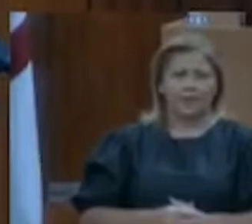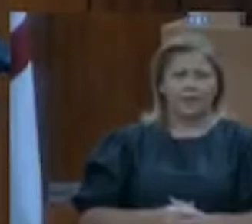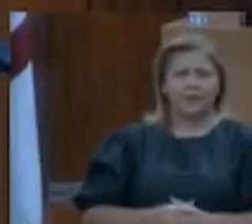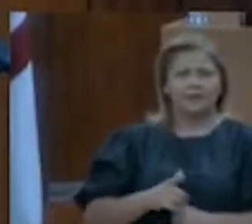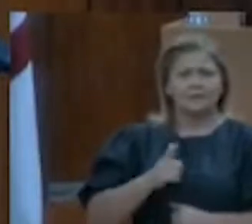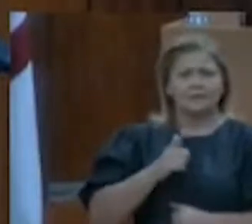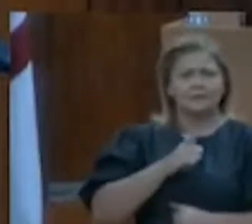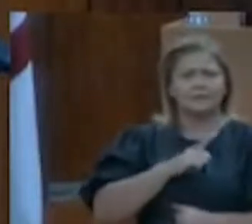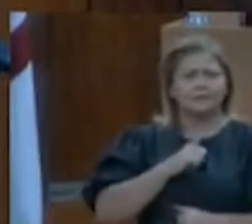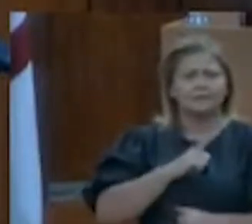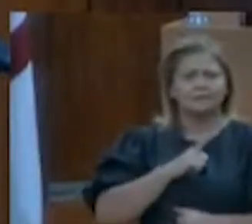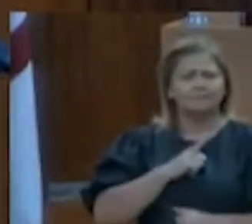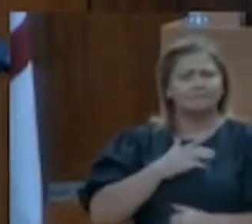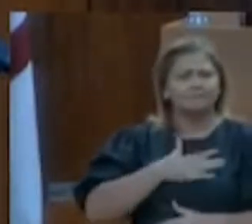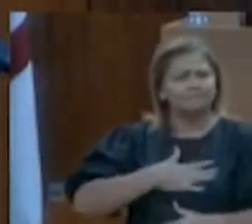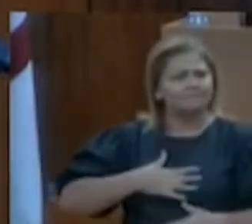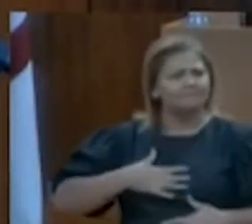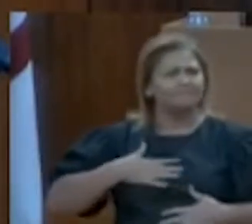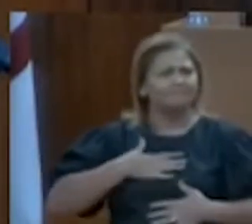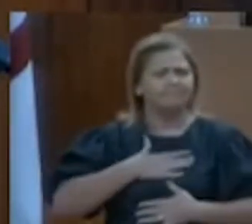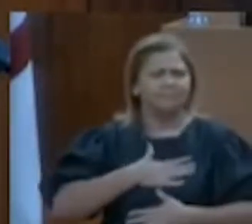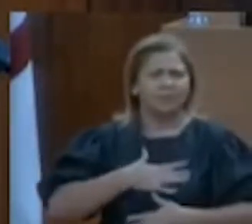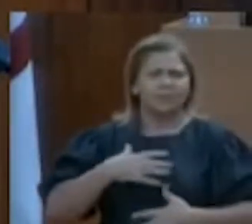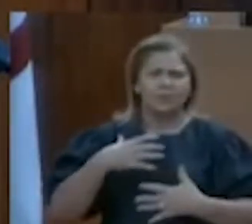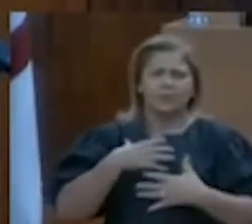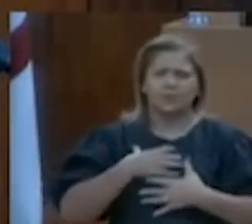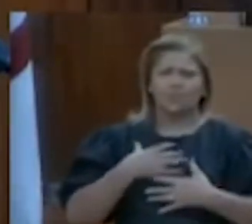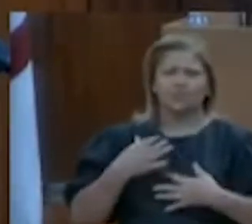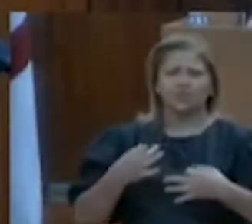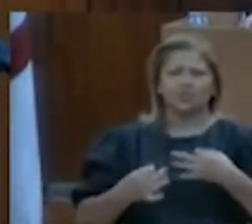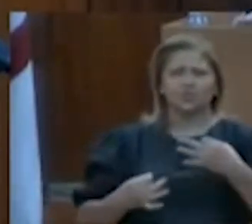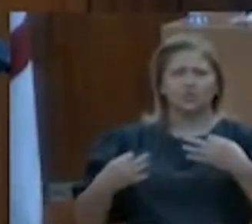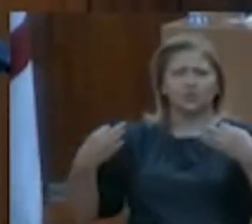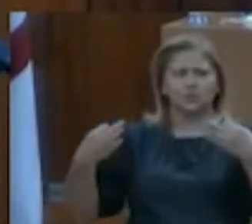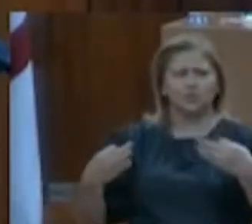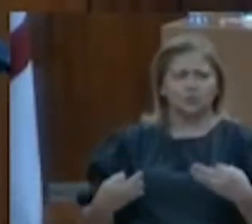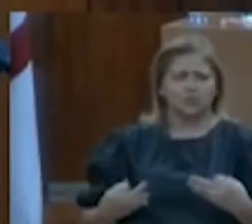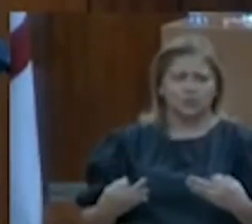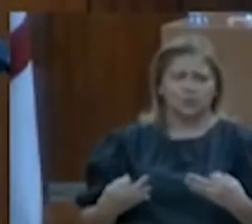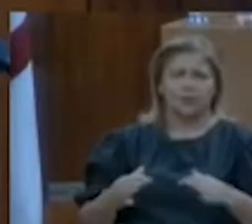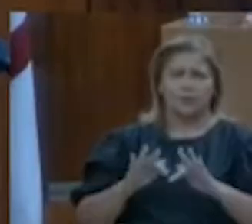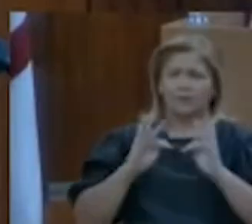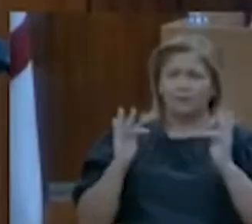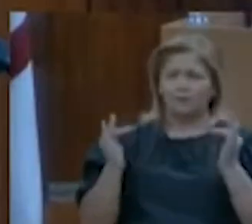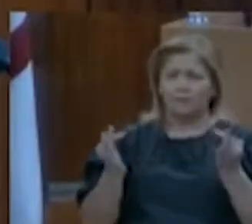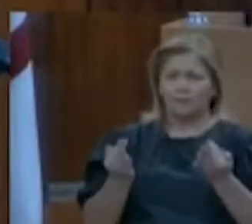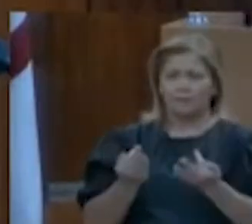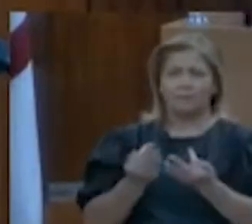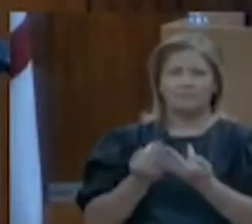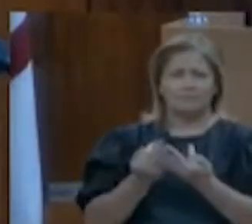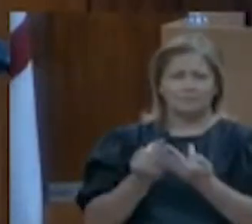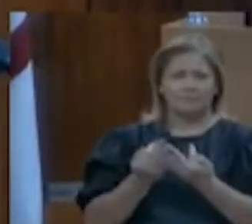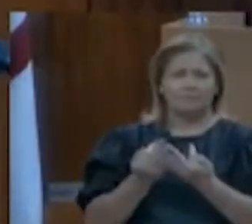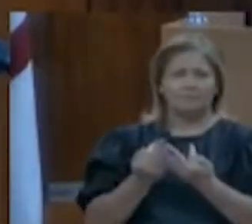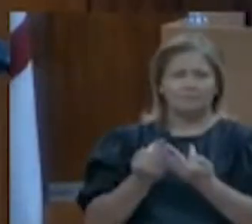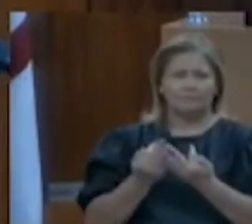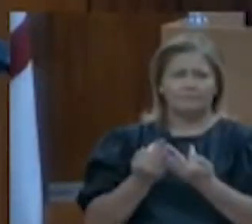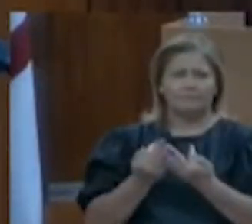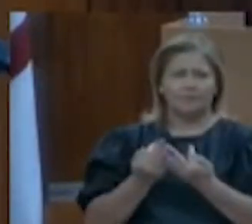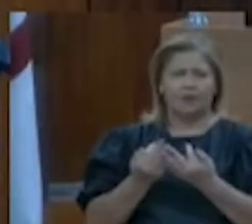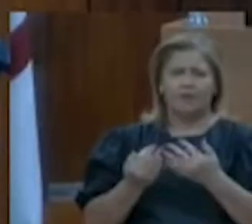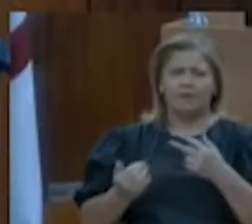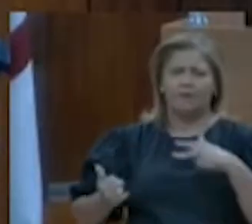recompensa do que o sentimento de justiça expressado pela família da